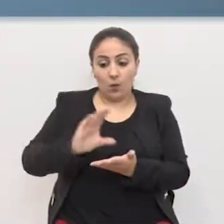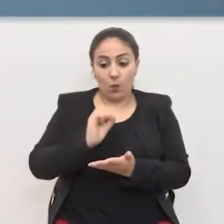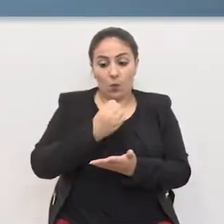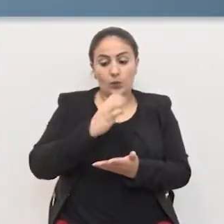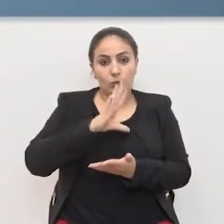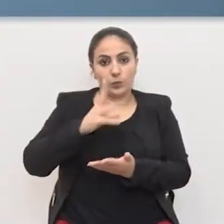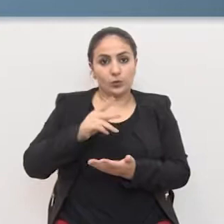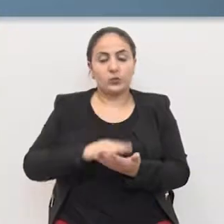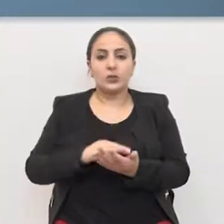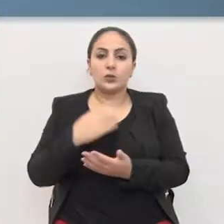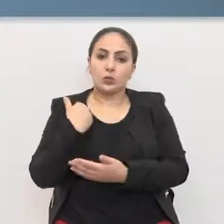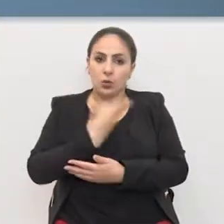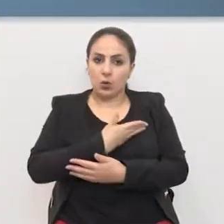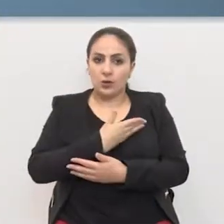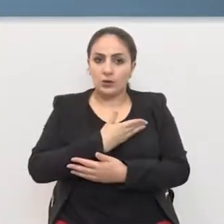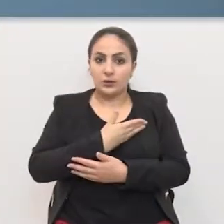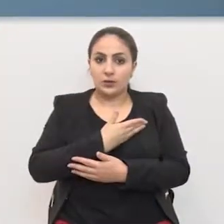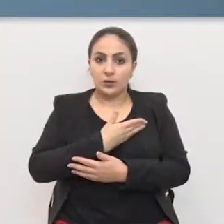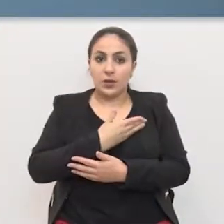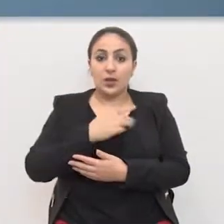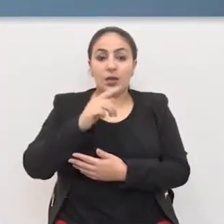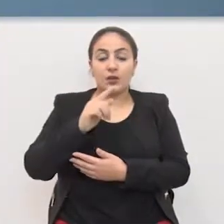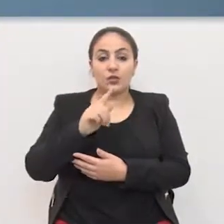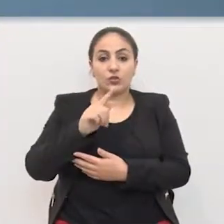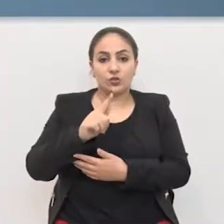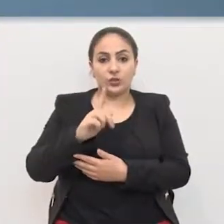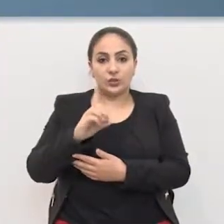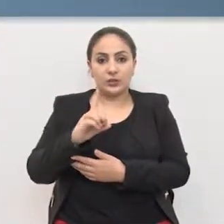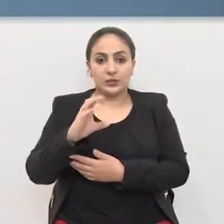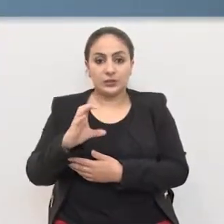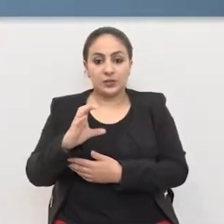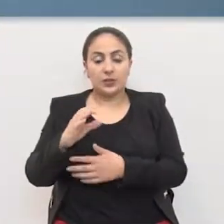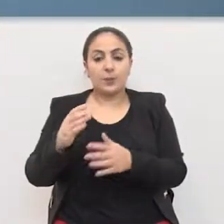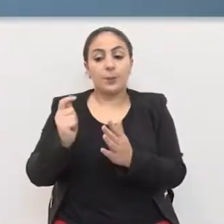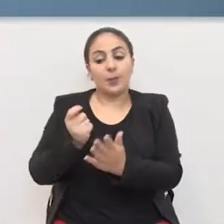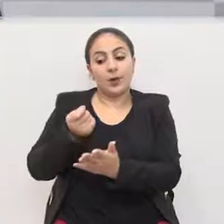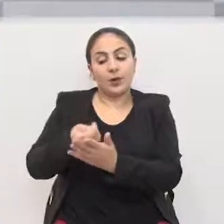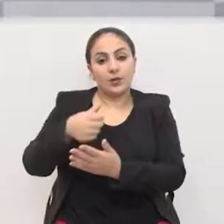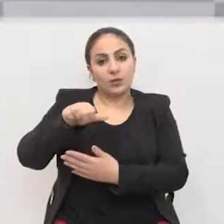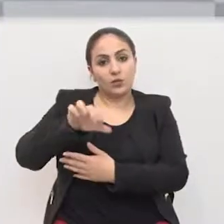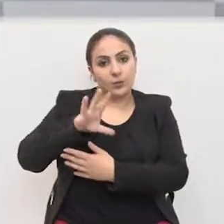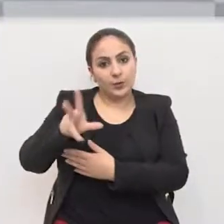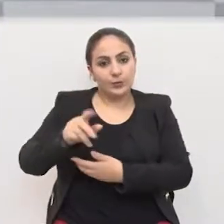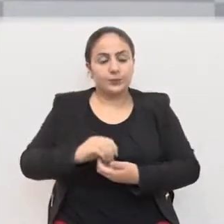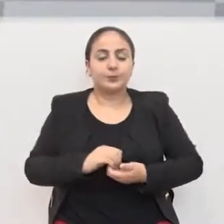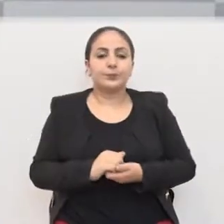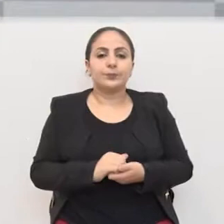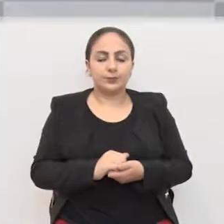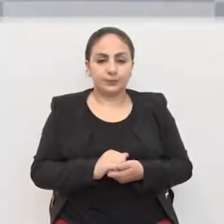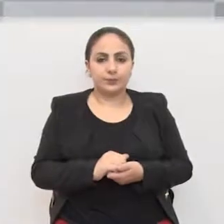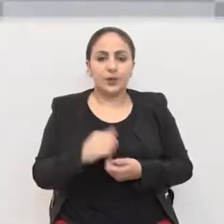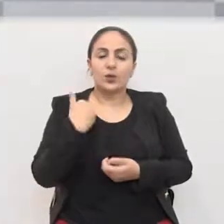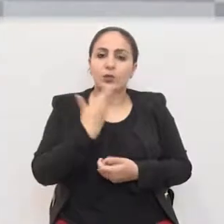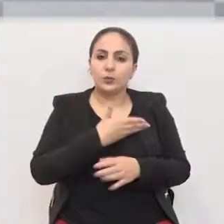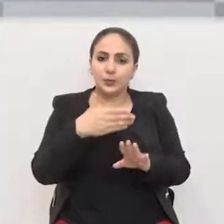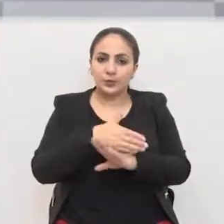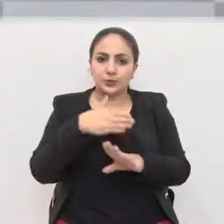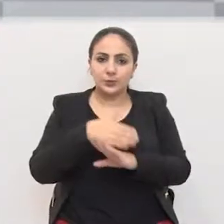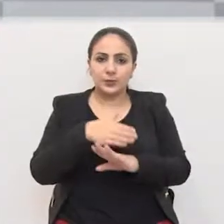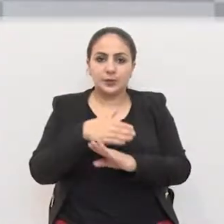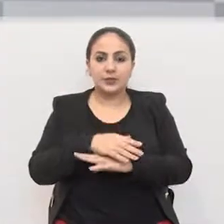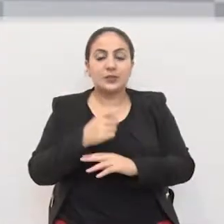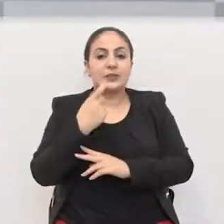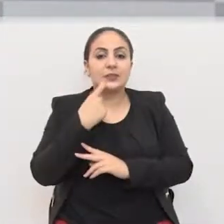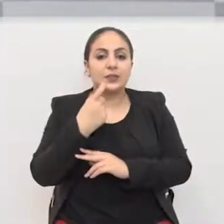A GDC se propôs a pagar 9 milhões, a contrapartida para a Prefeitura. Participamos do anúncio na sexta-feira do